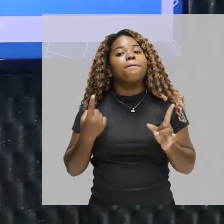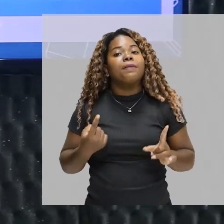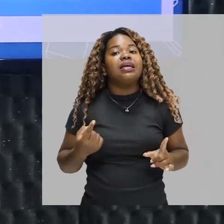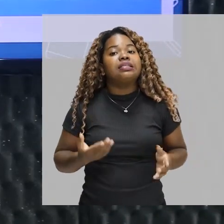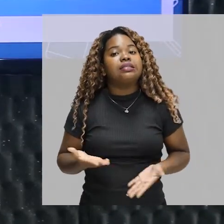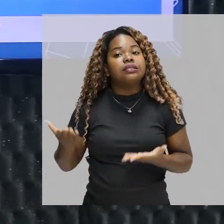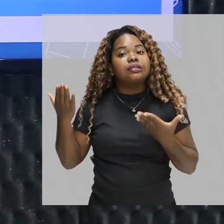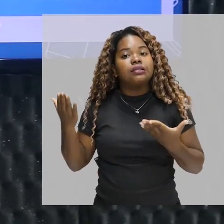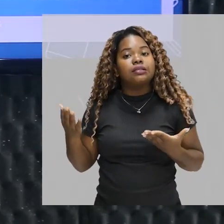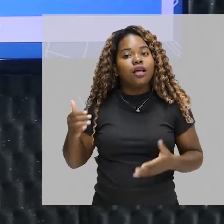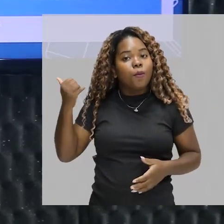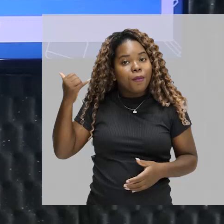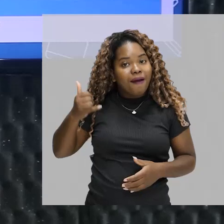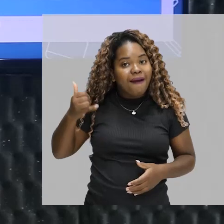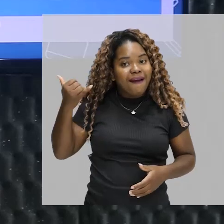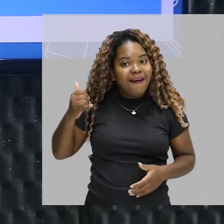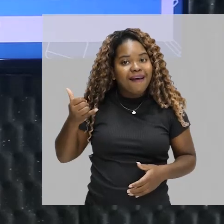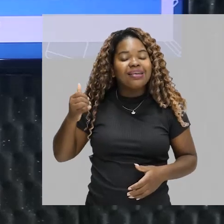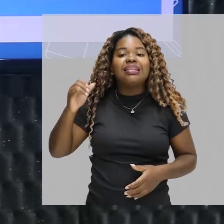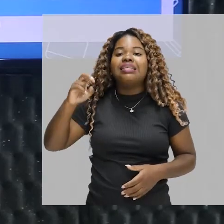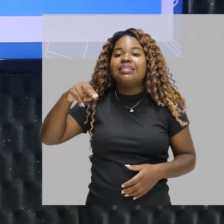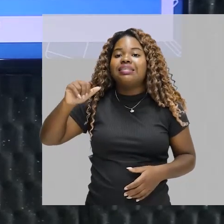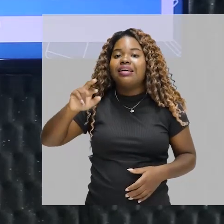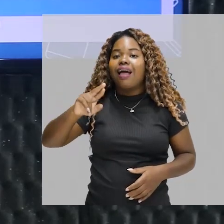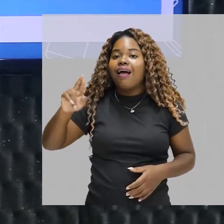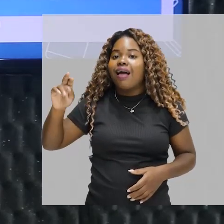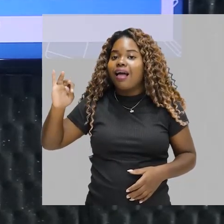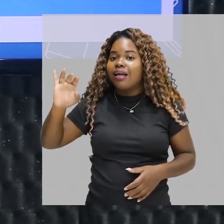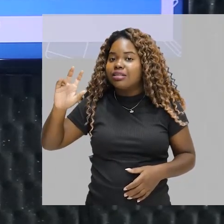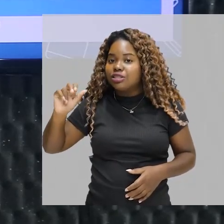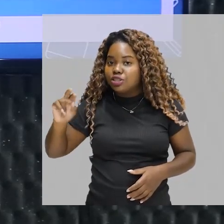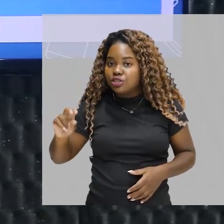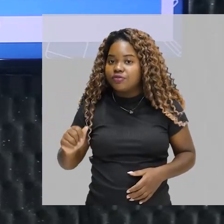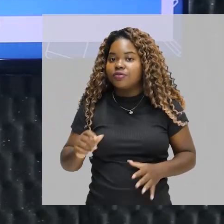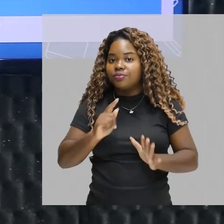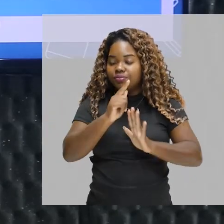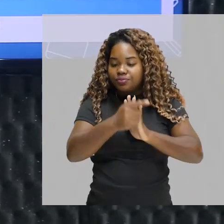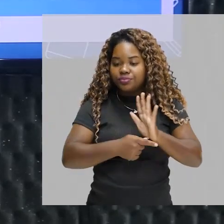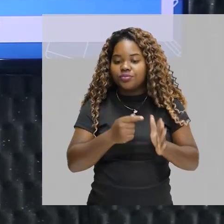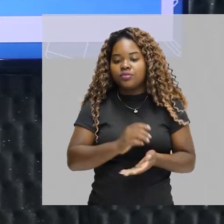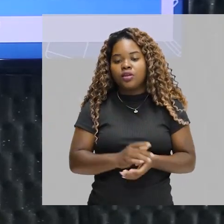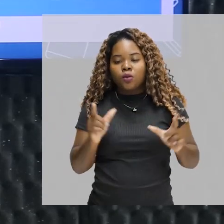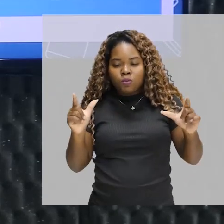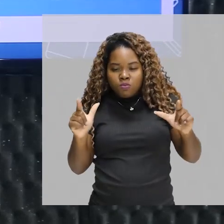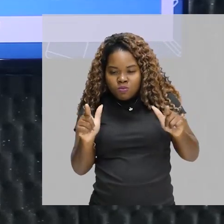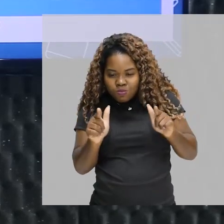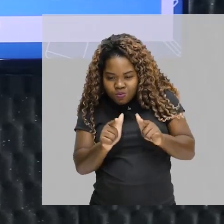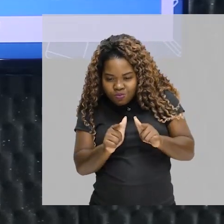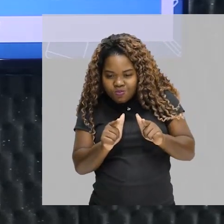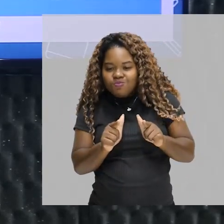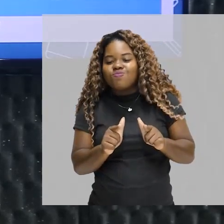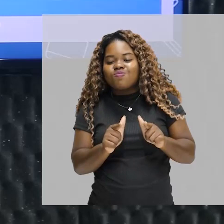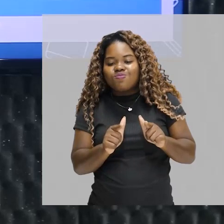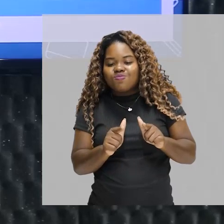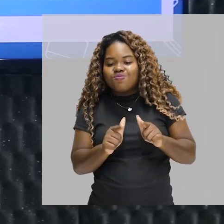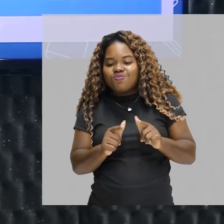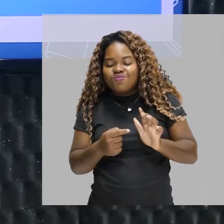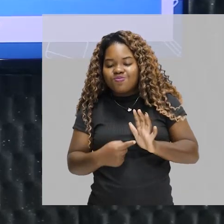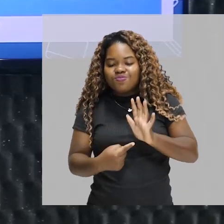uma narrativa, aí a gente vai pular de novo, falar de gêneros, né? Curta, que em geral